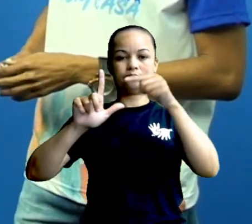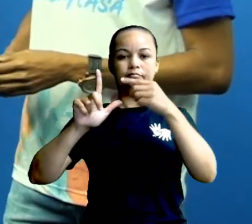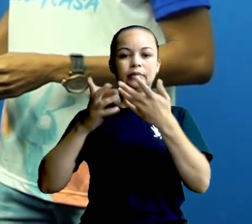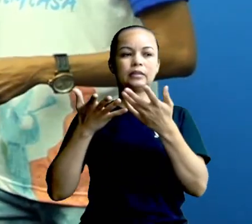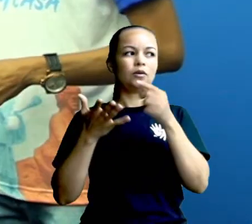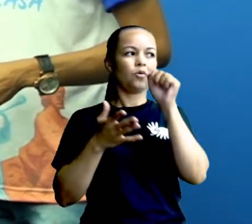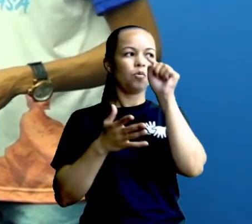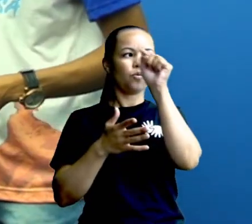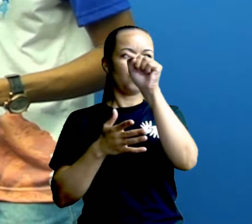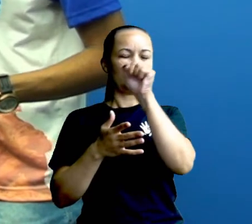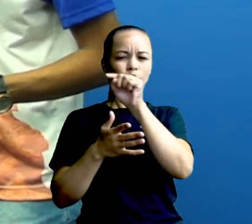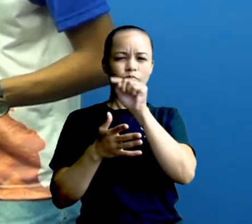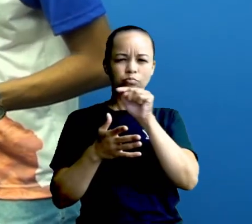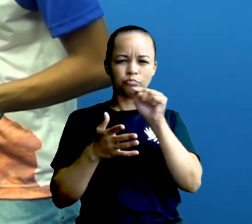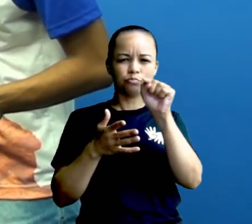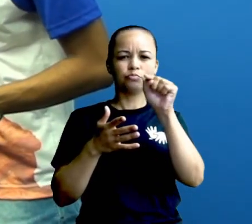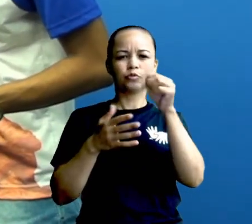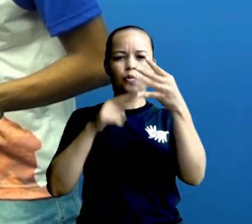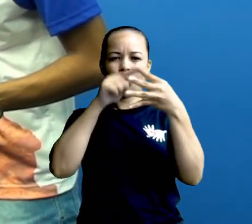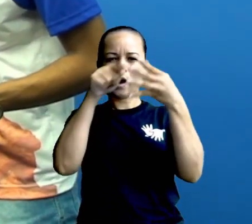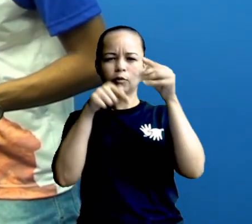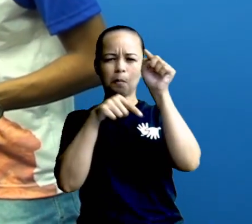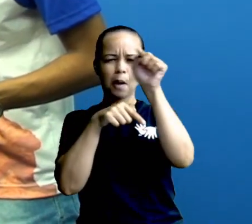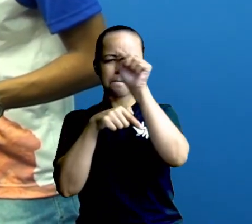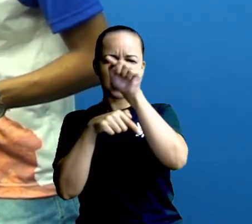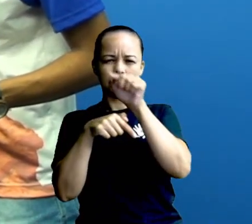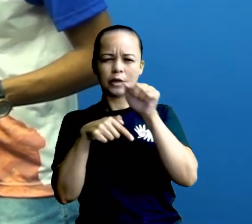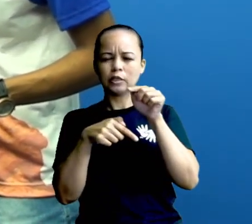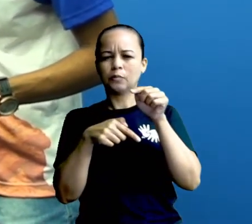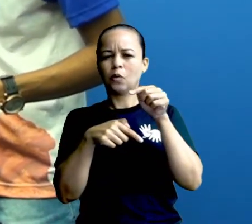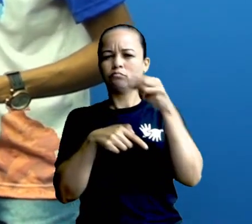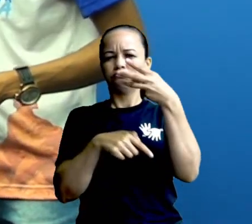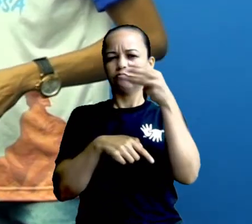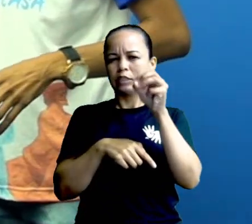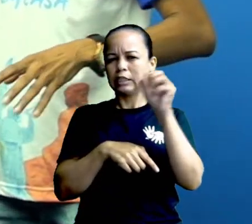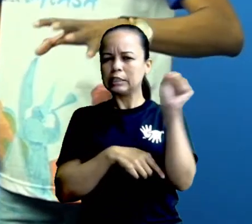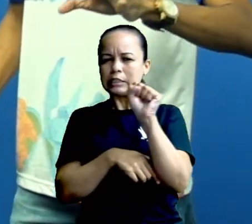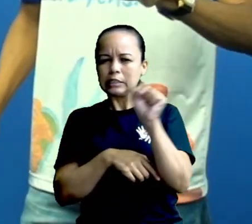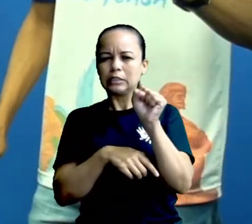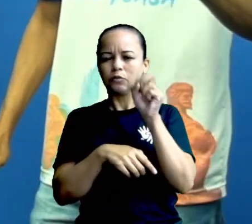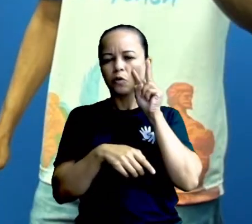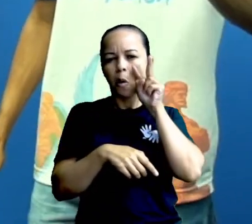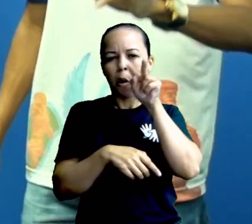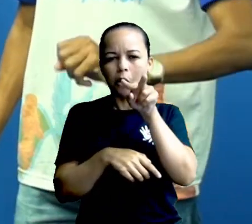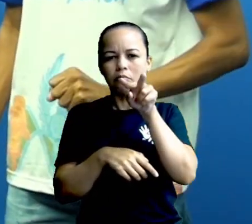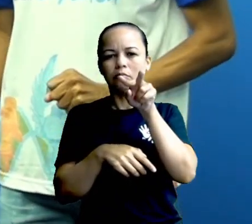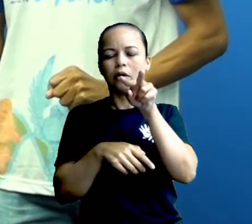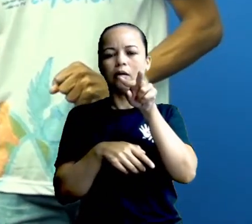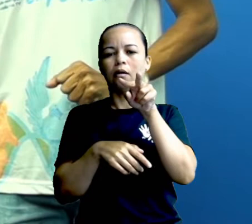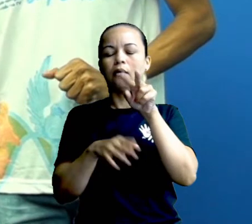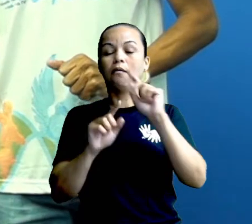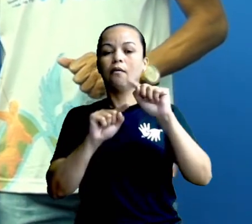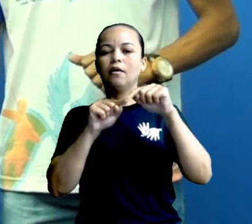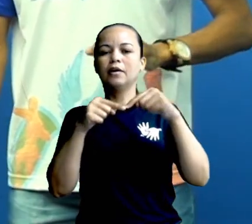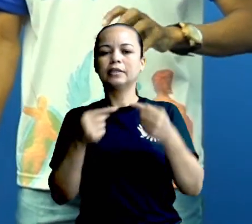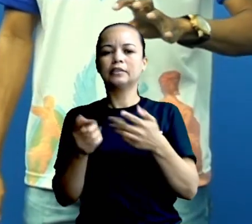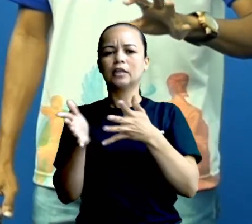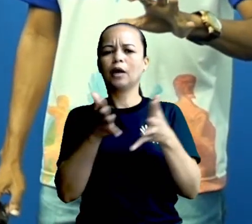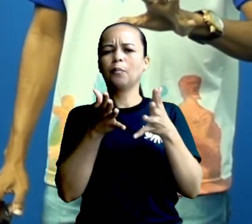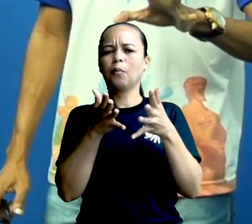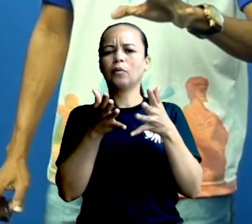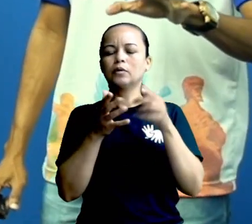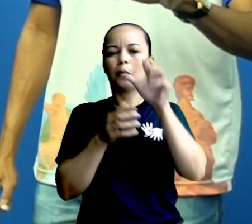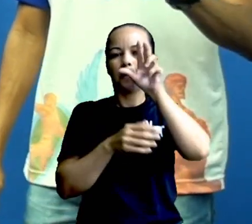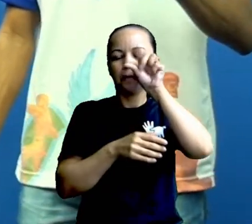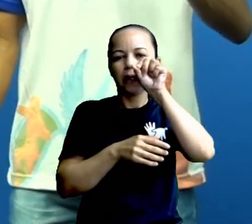rapidinho. Vocês vão olhar para esses 4 pontinhos aqui, ó, tá? Por 30 segundos e